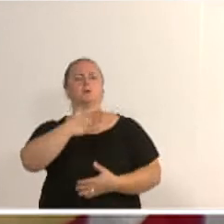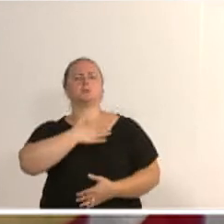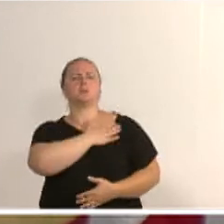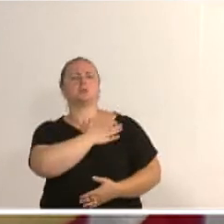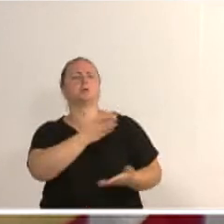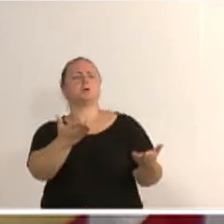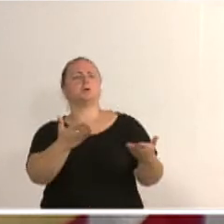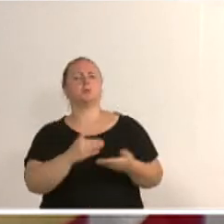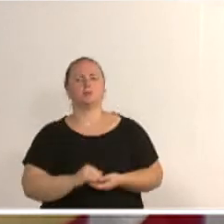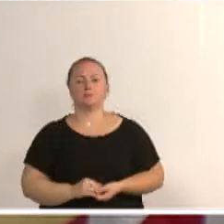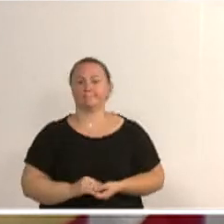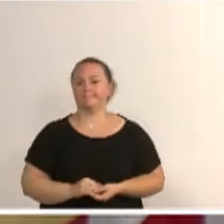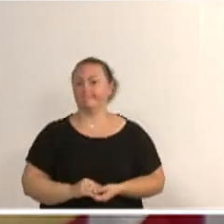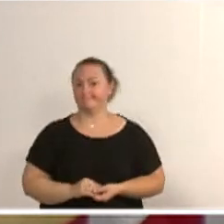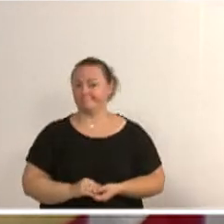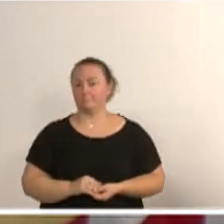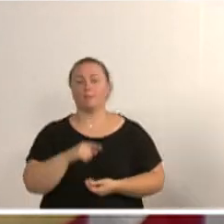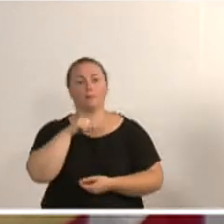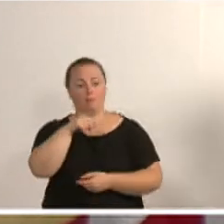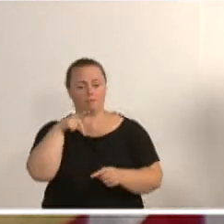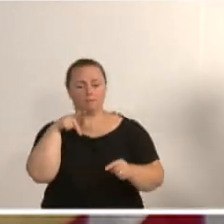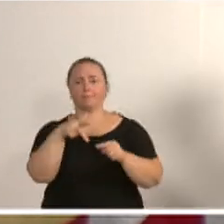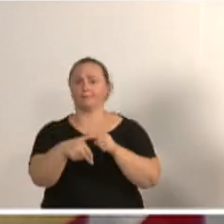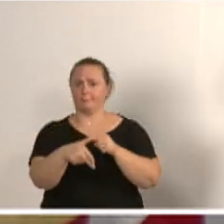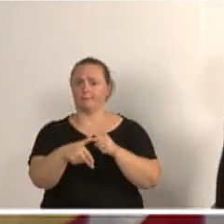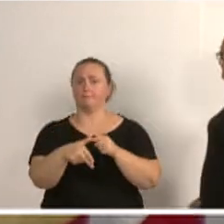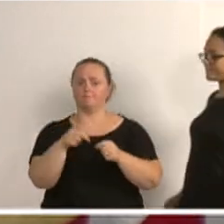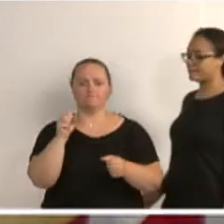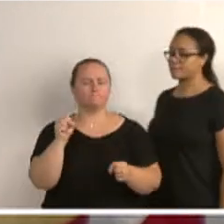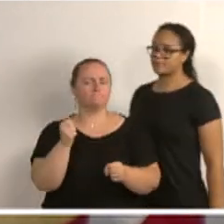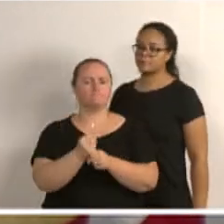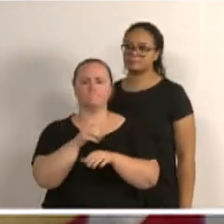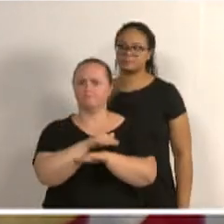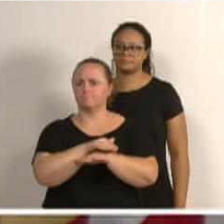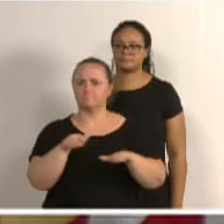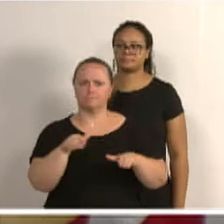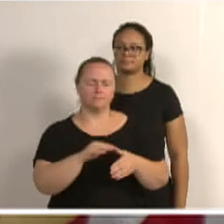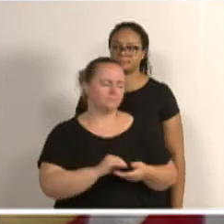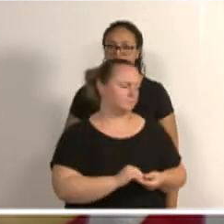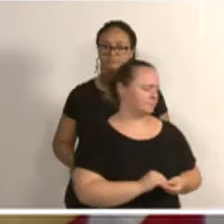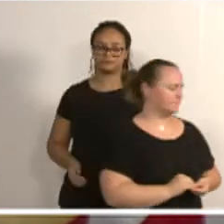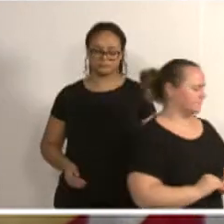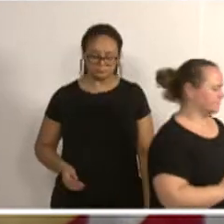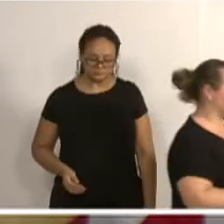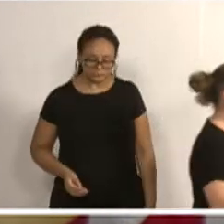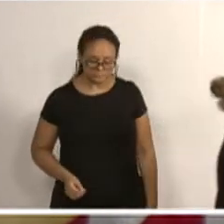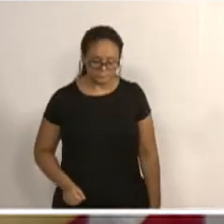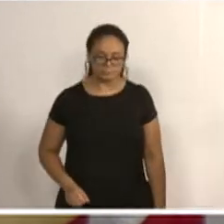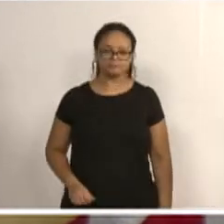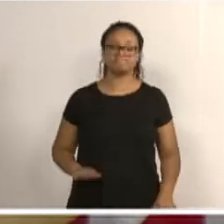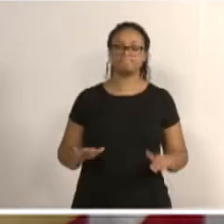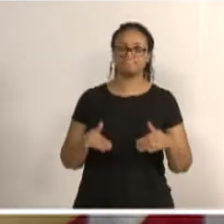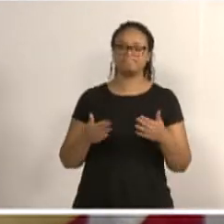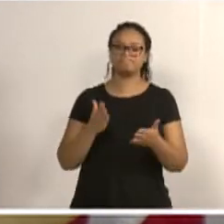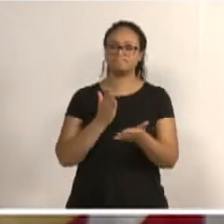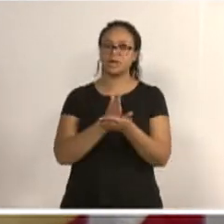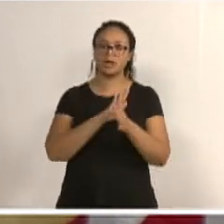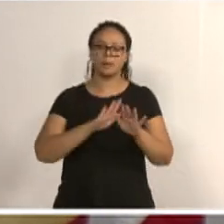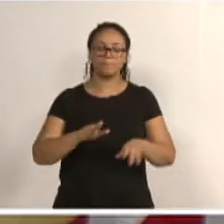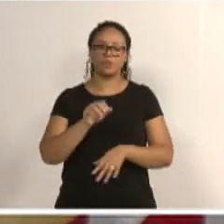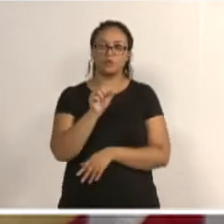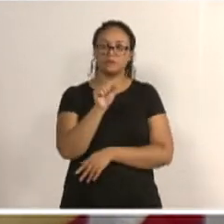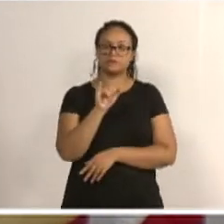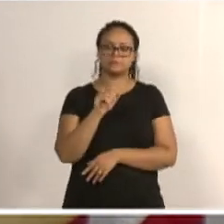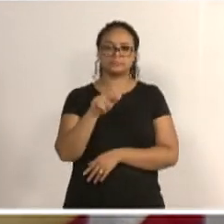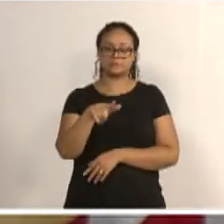consórcio SIGA. Pois ele o fez. Rompeu com o consórcio SIGA e de maneira...